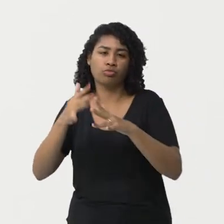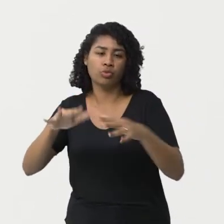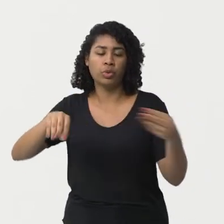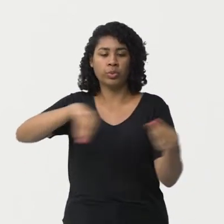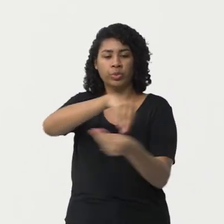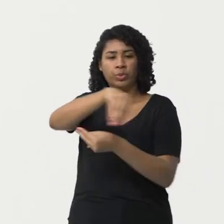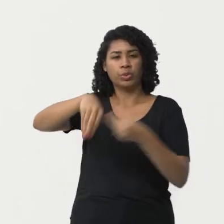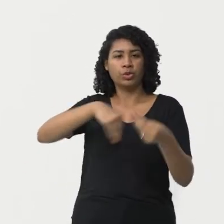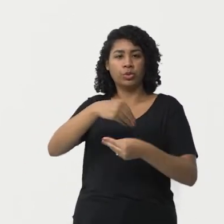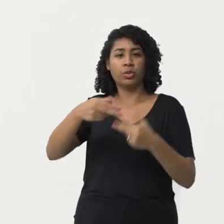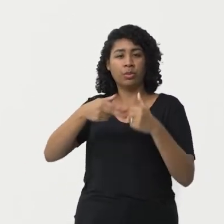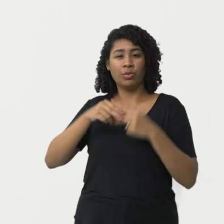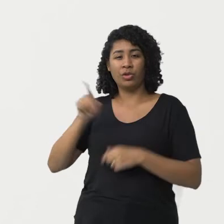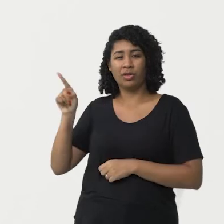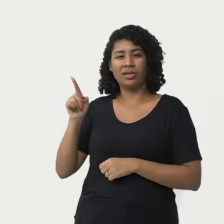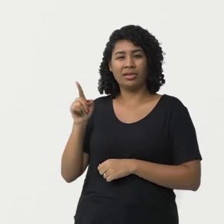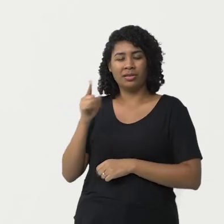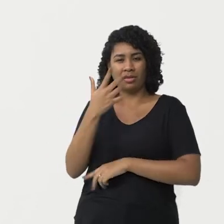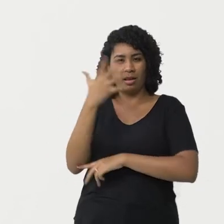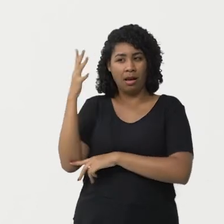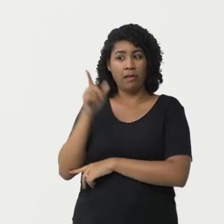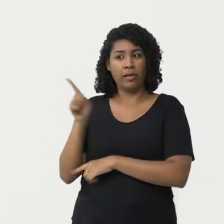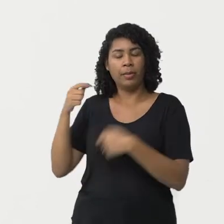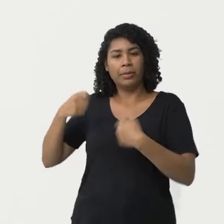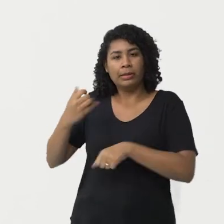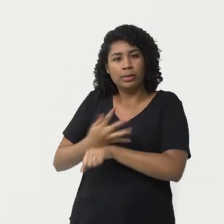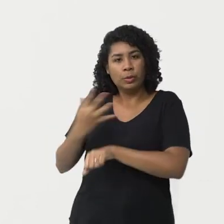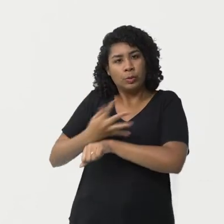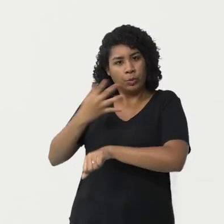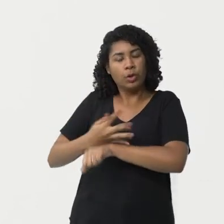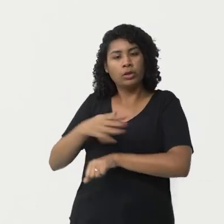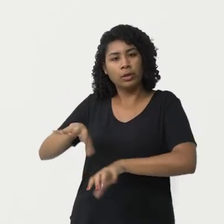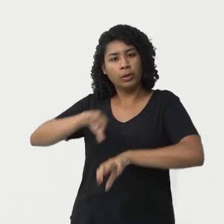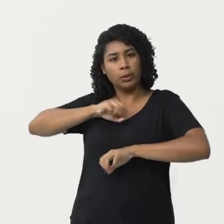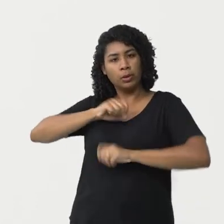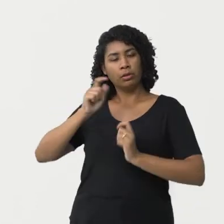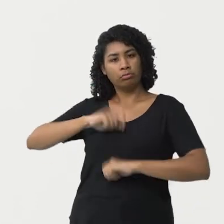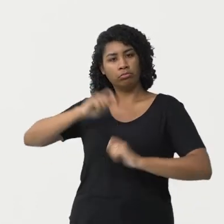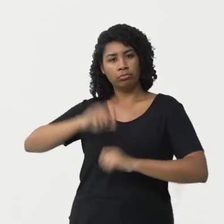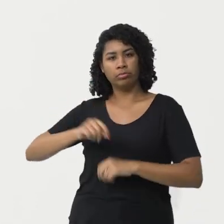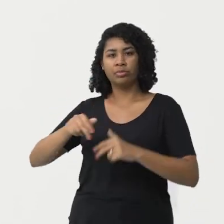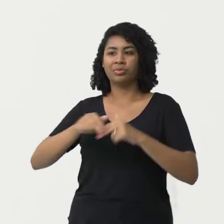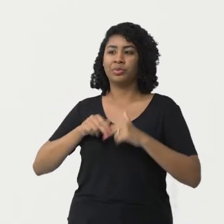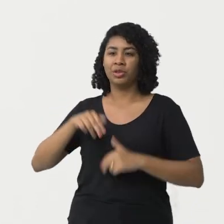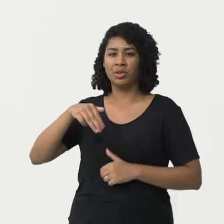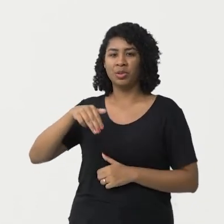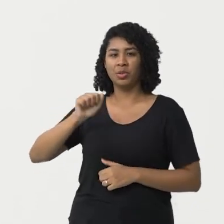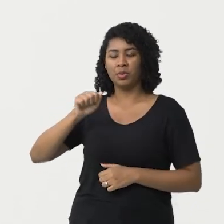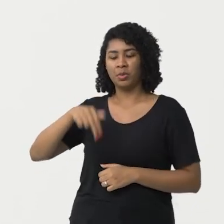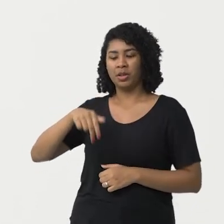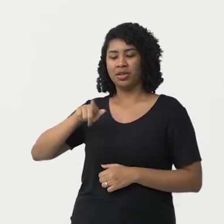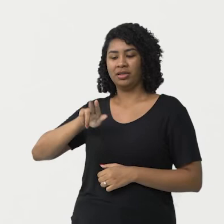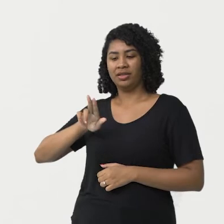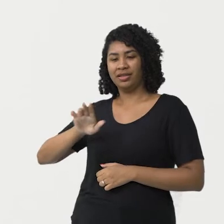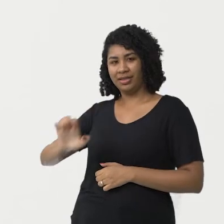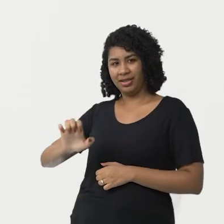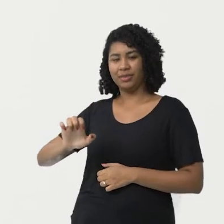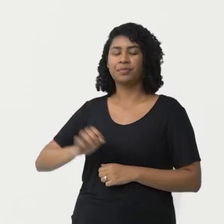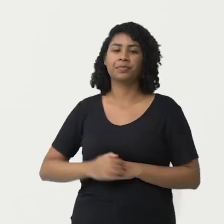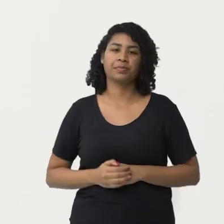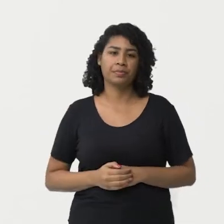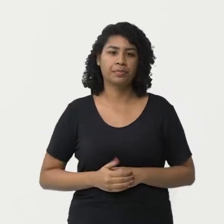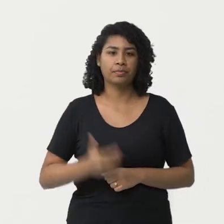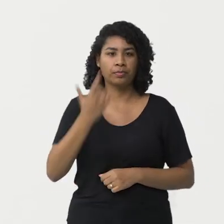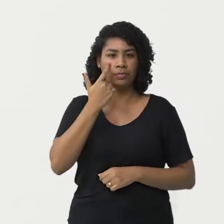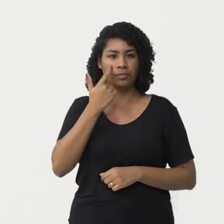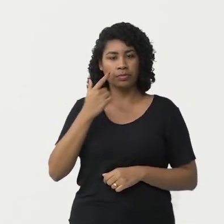Então, a gente vai ter os mangues dentro da formação vegetal litorânea. Os mangues a gente coloca